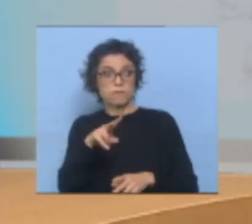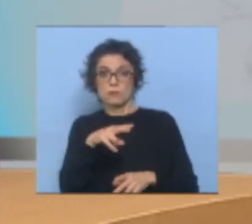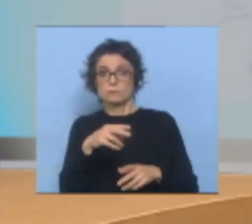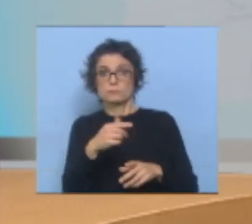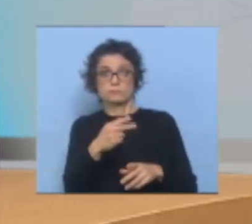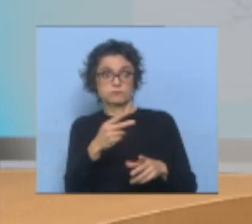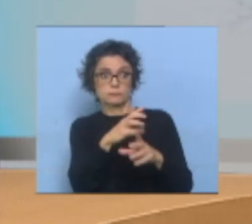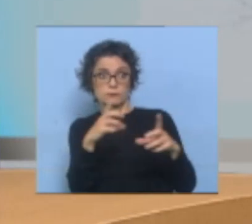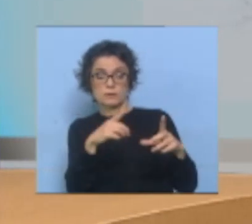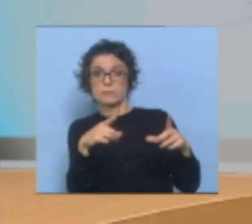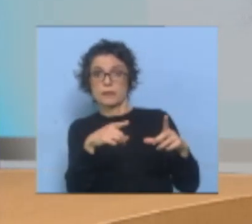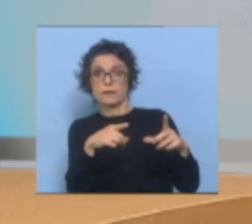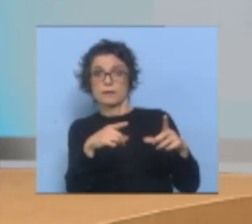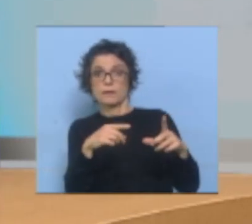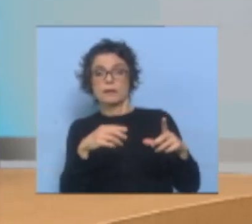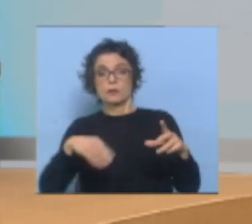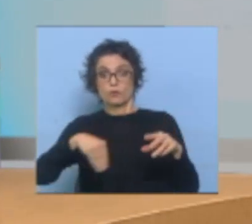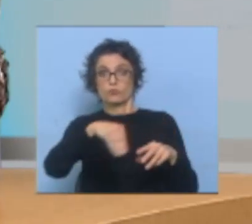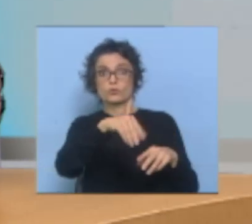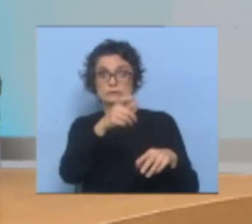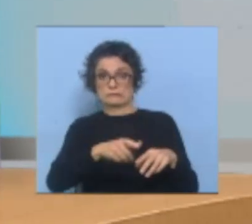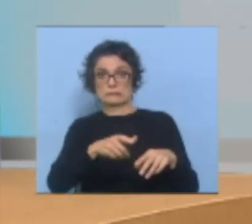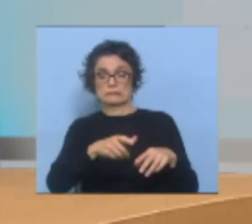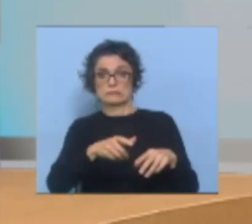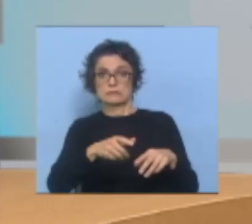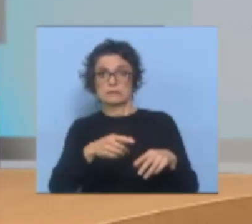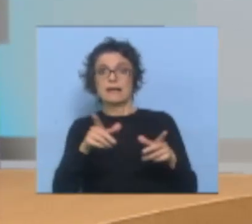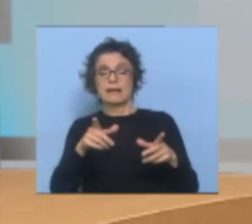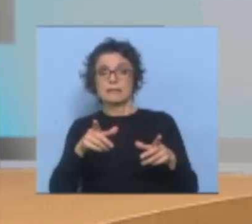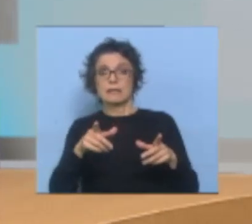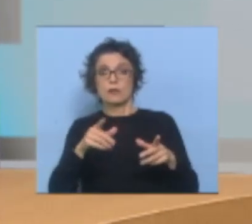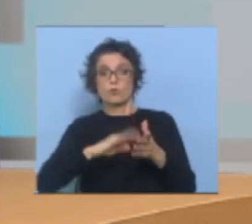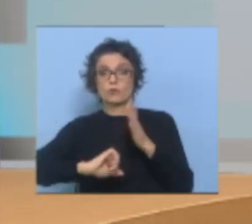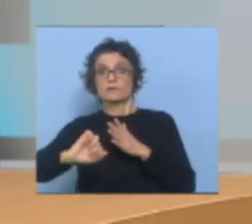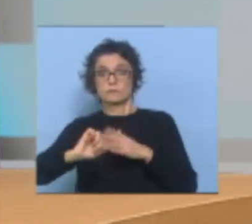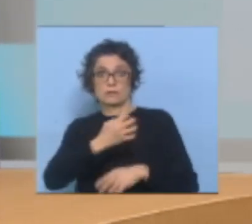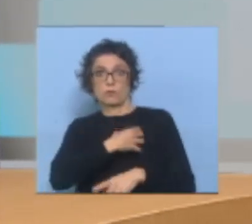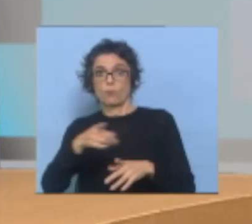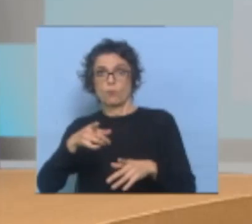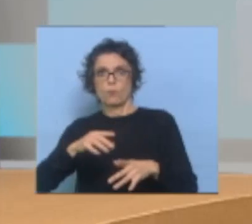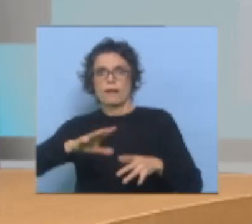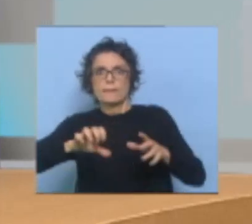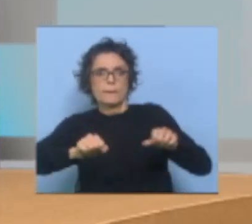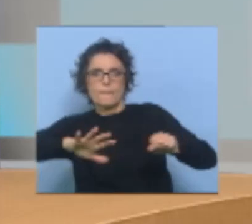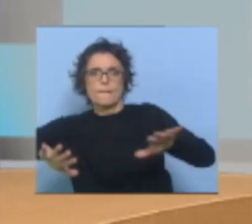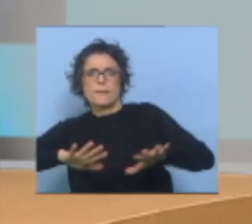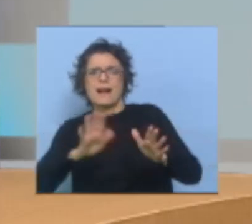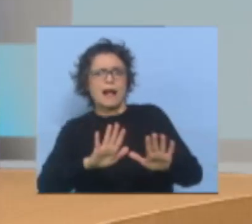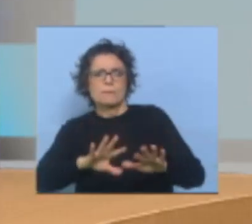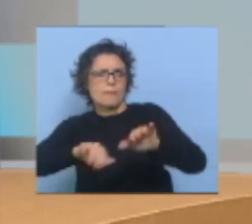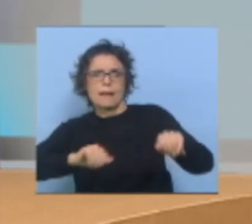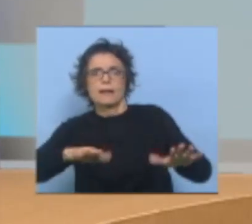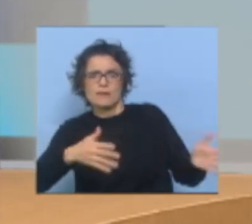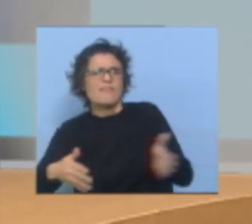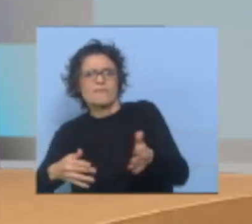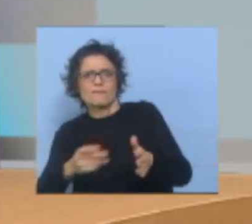que Marega é travado, digamos, pelos companheiros de equipa que tentam convencê-lo a